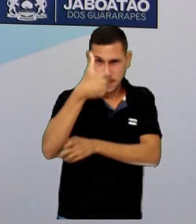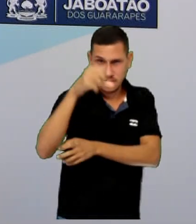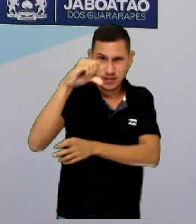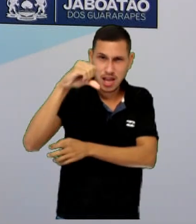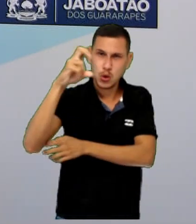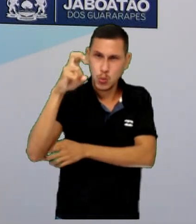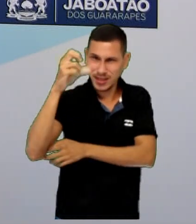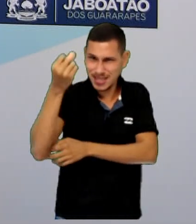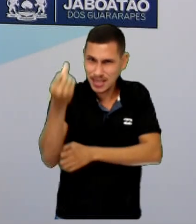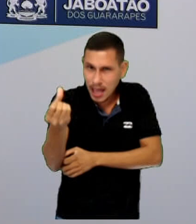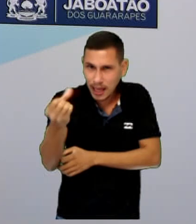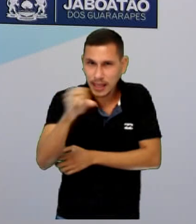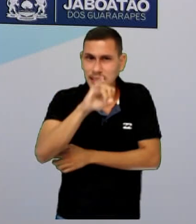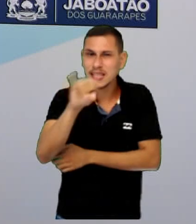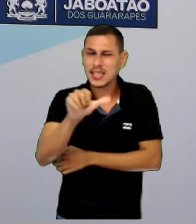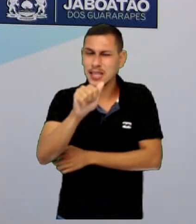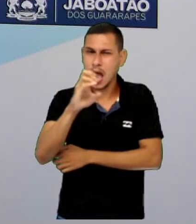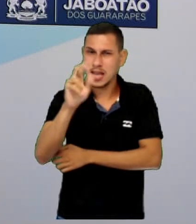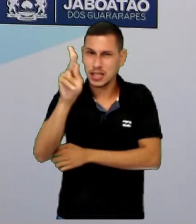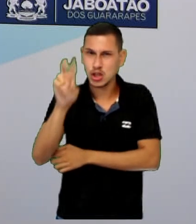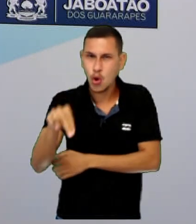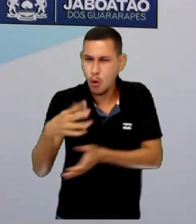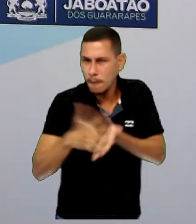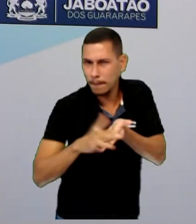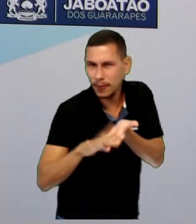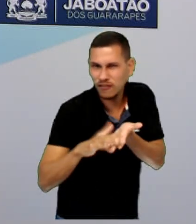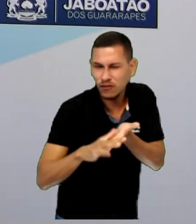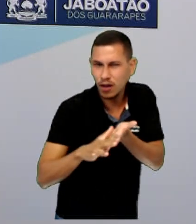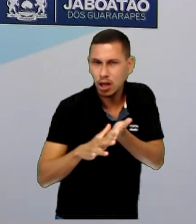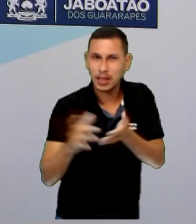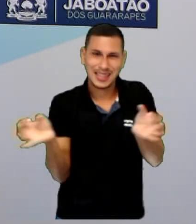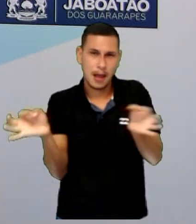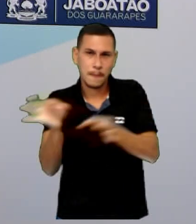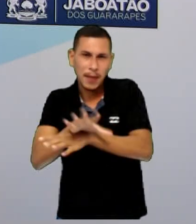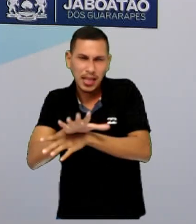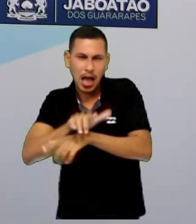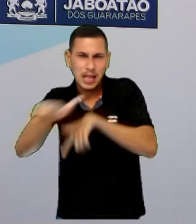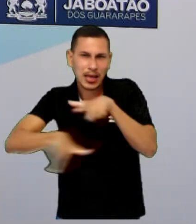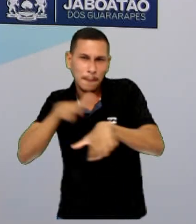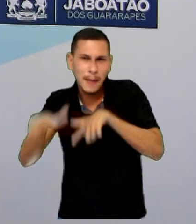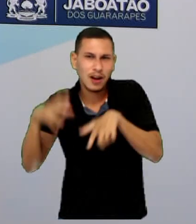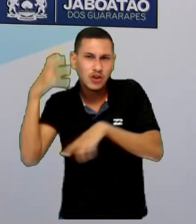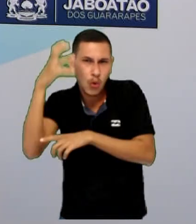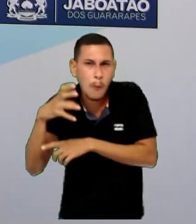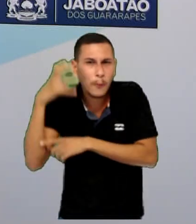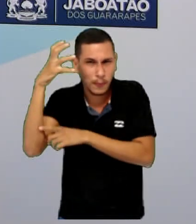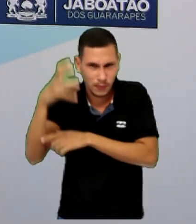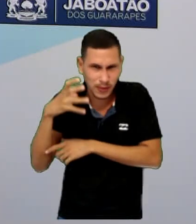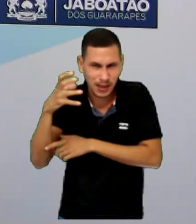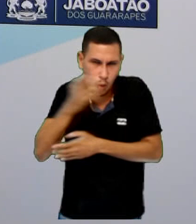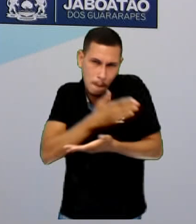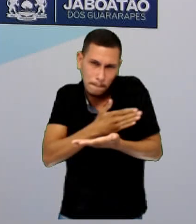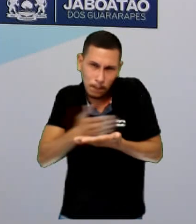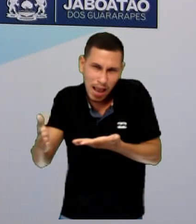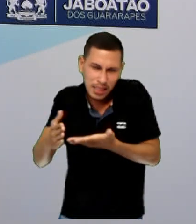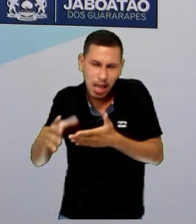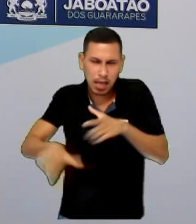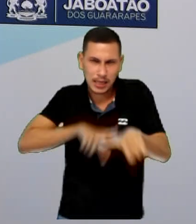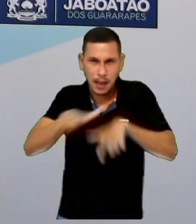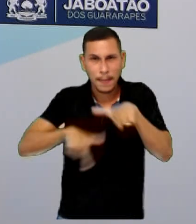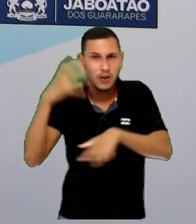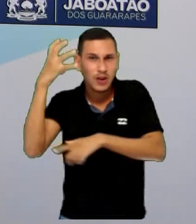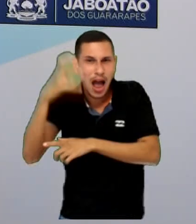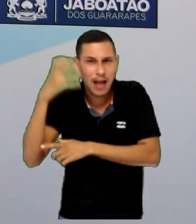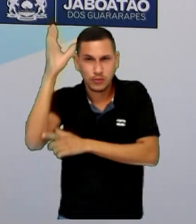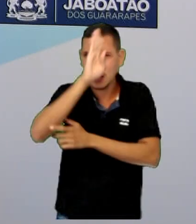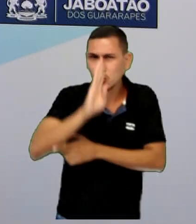1956, Jackson do Pandeiro sai da TV Tupi e é contratado pela Rádio Nacional. A Rádio Nacional é